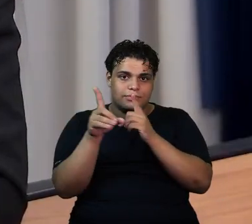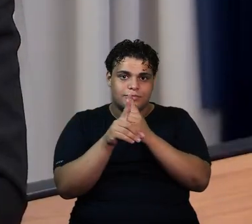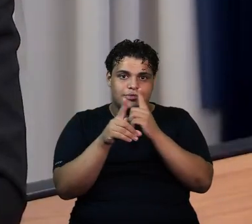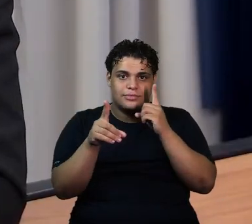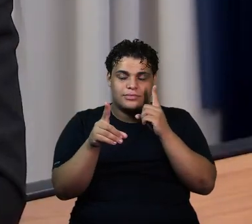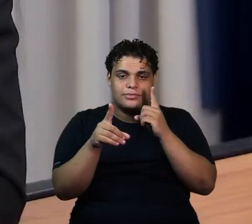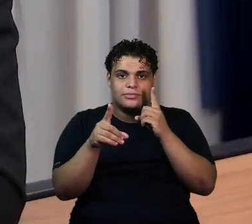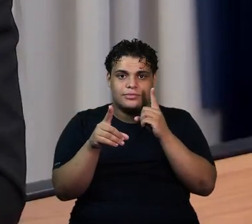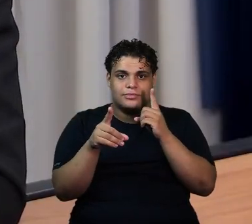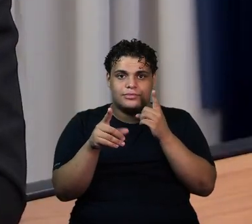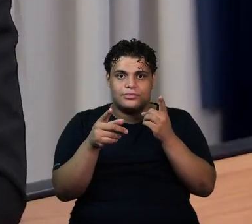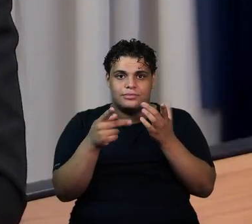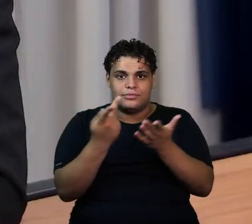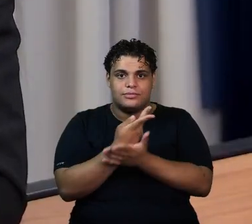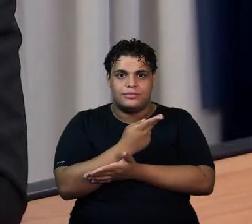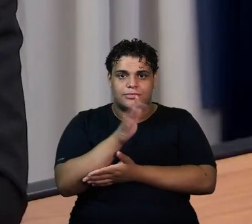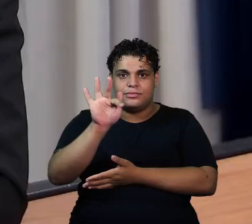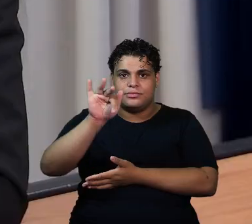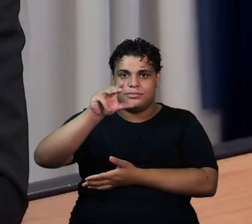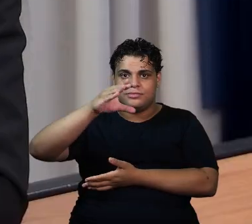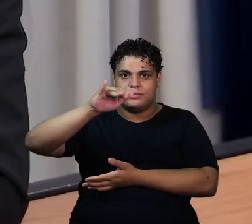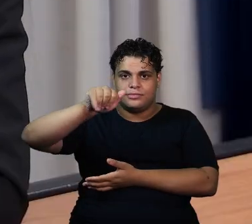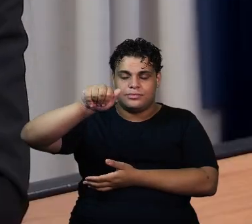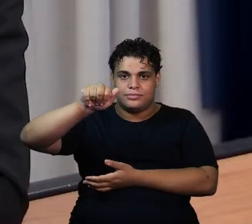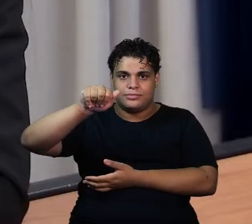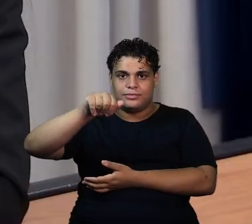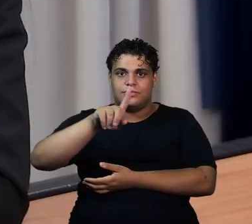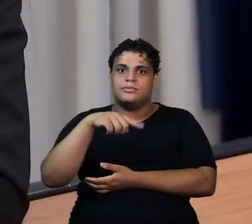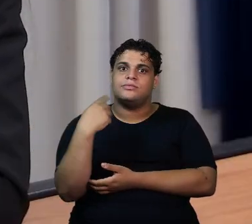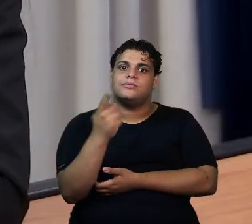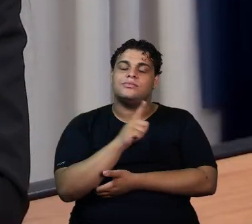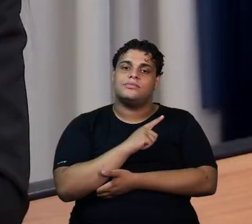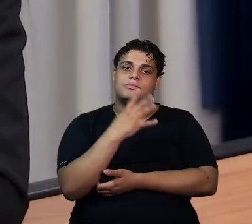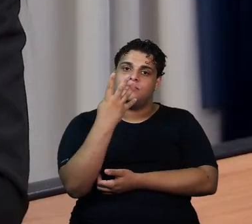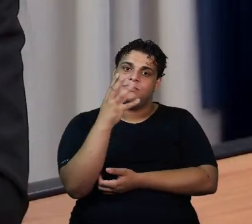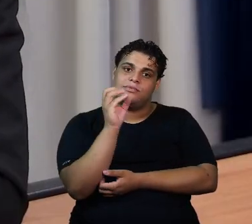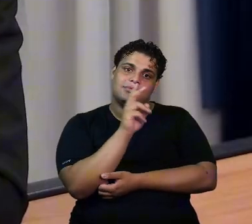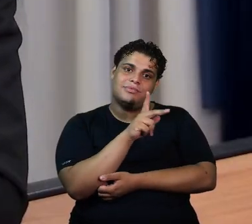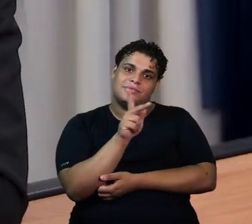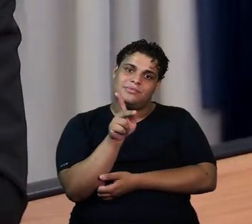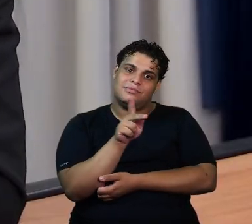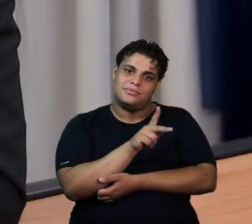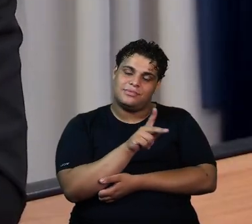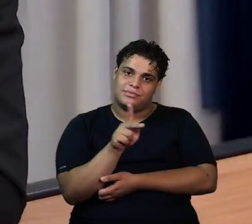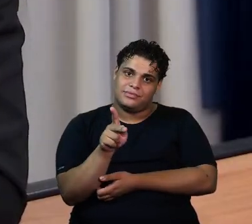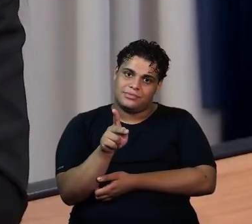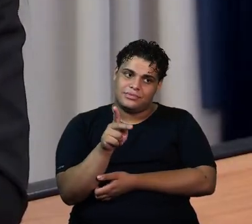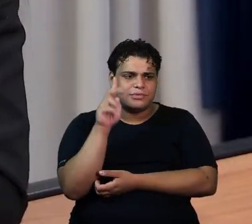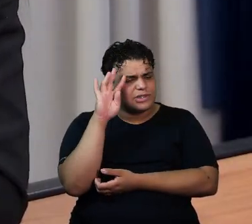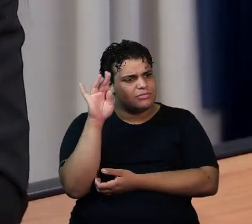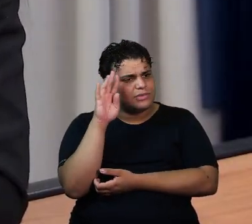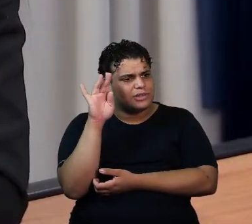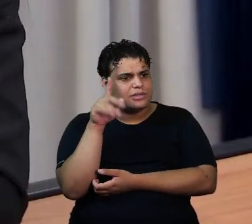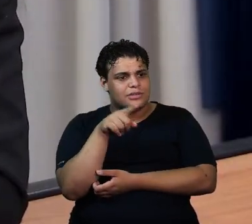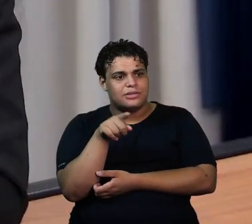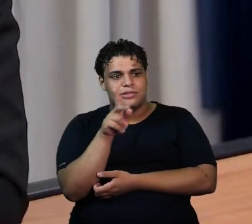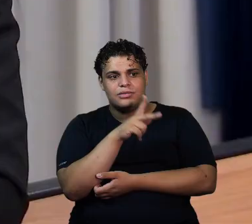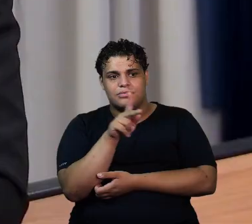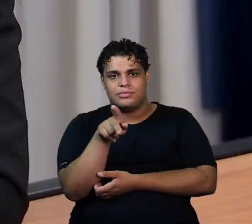pela Fundação Cultural ACIA, nós tivemos aí 40 professores. Imagina se esses foram os